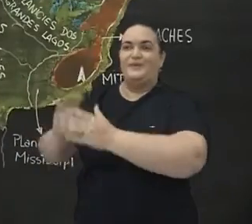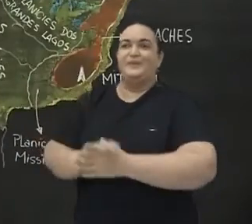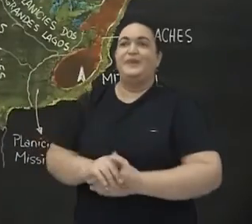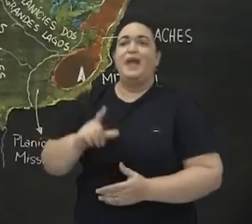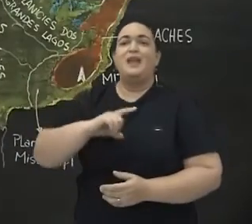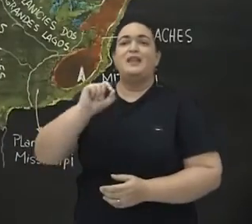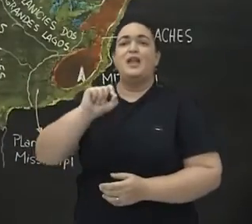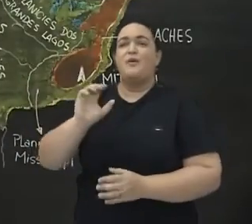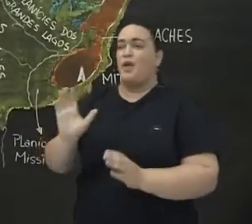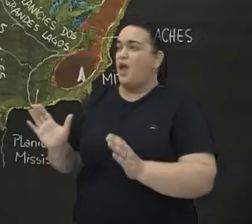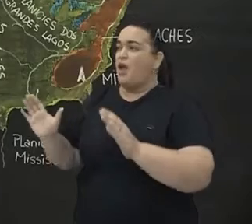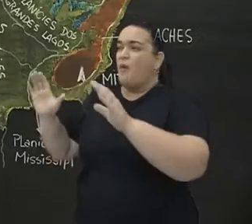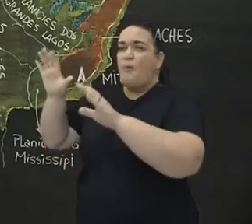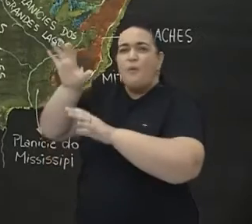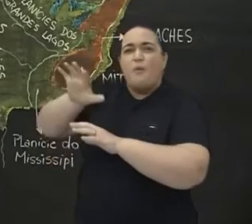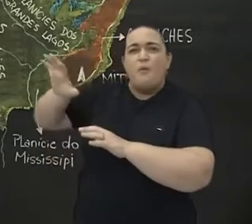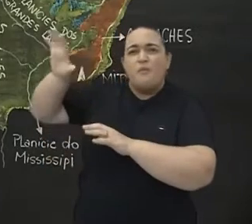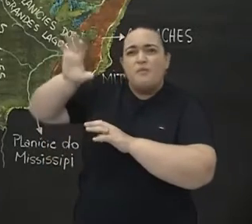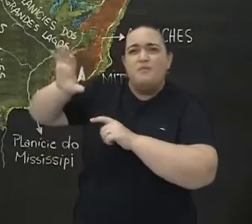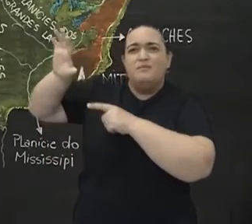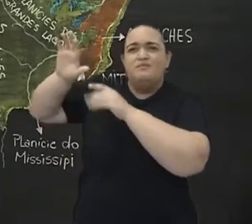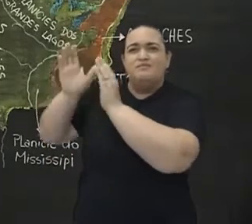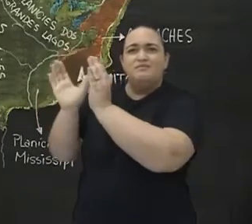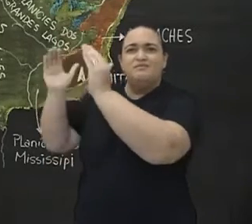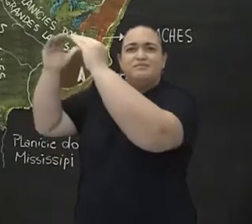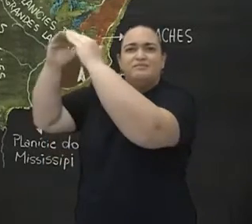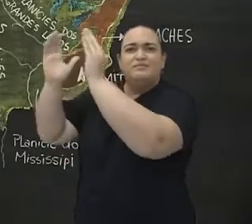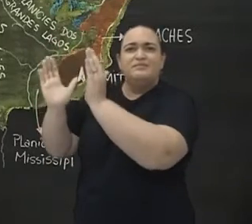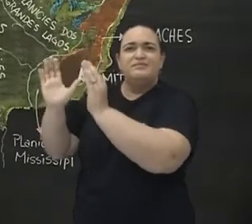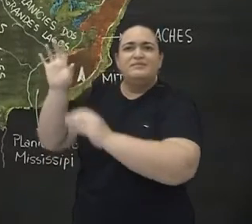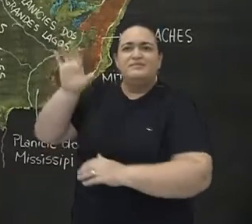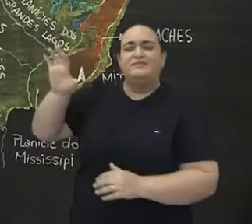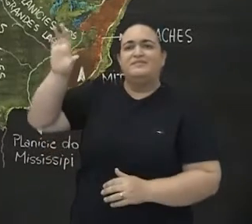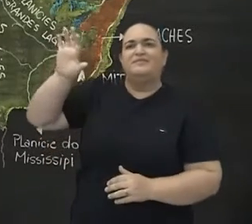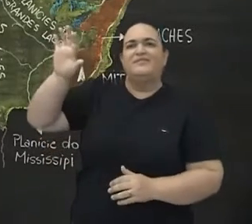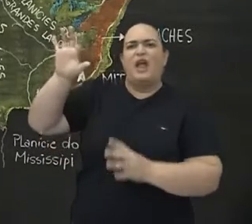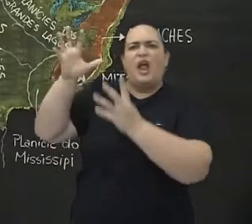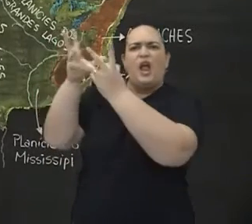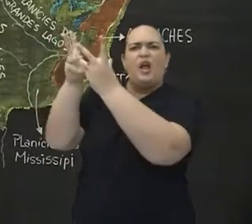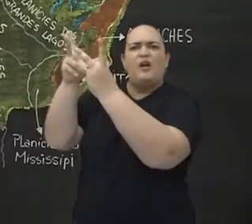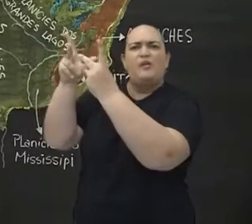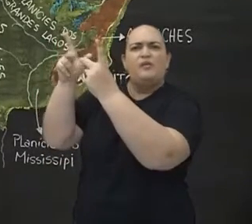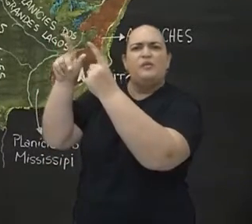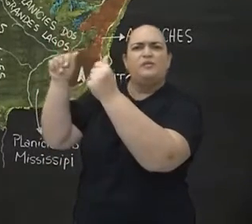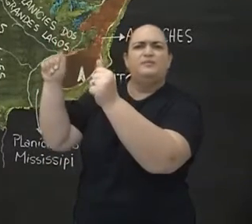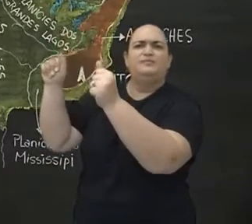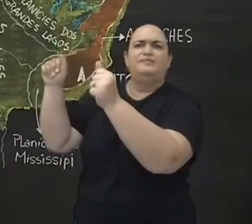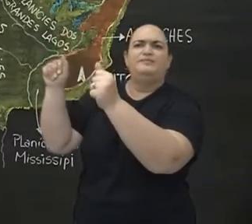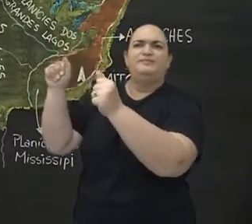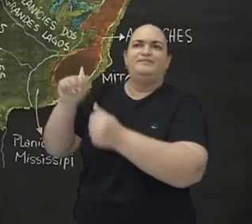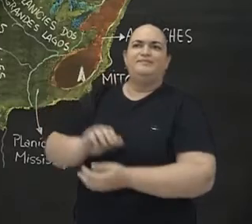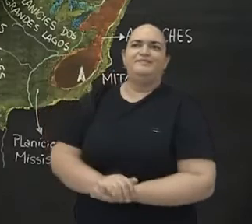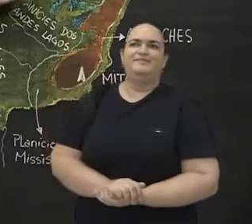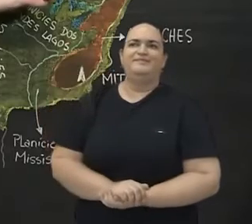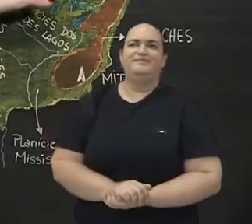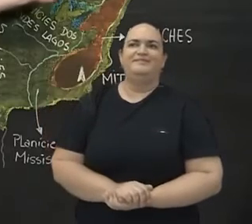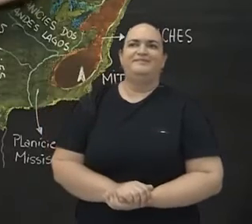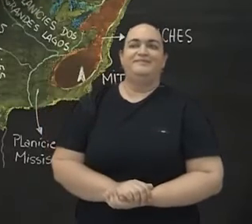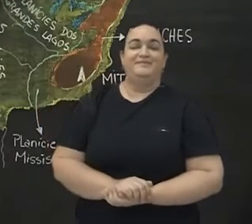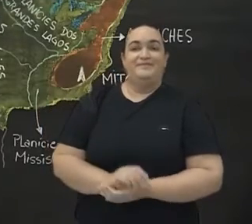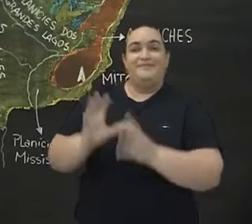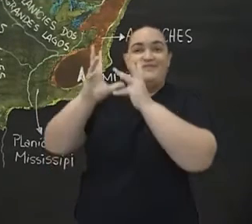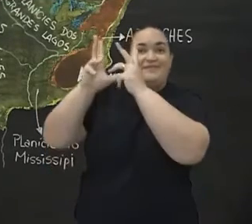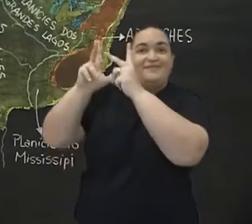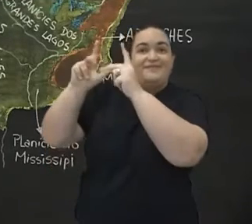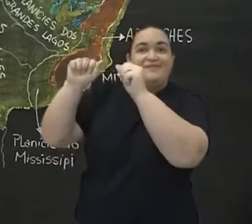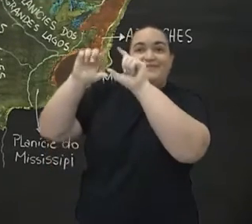uma área de desgaste devido a um processo de glaciação que aconteceu ao longo do tempo. Então toda essa região de Golfo que nós temos